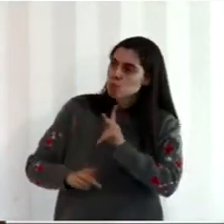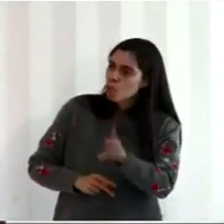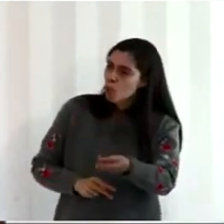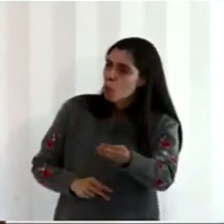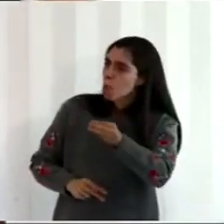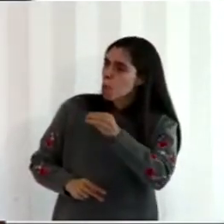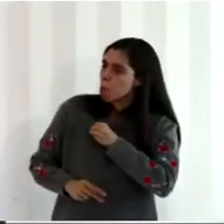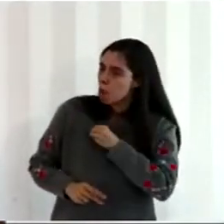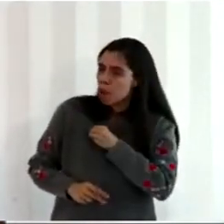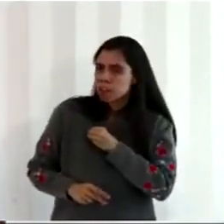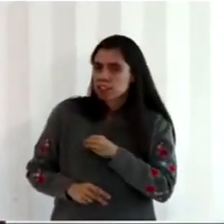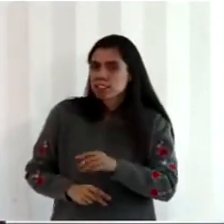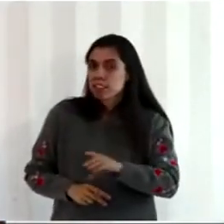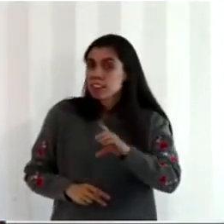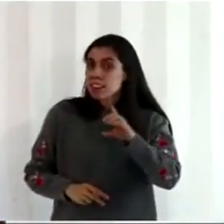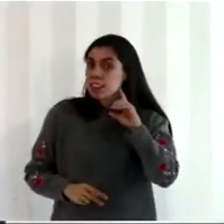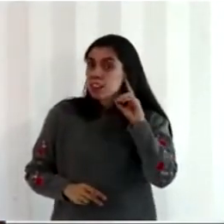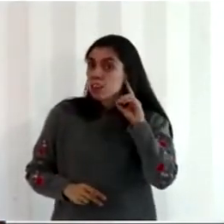remanescente fiel.